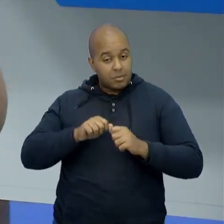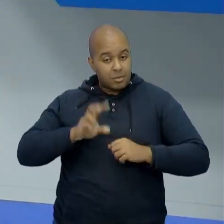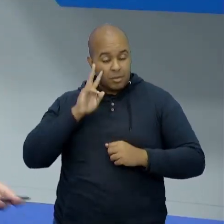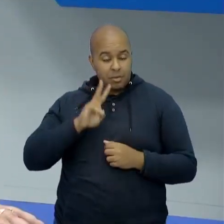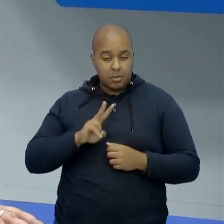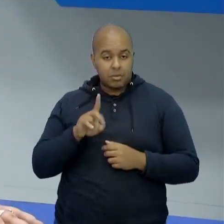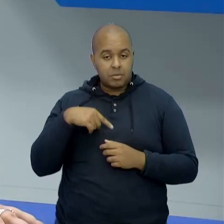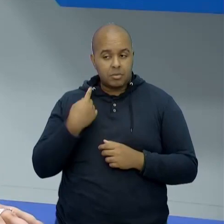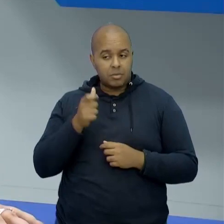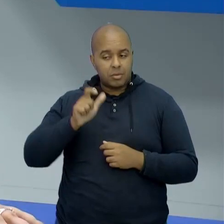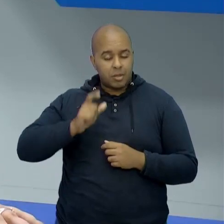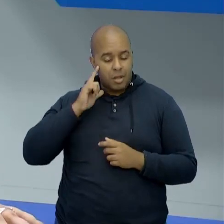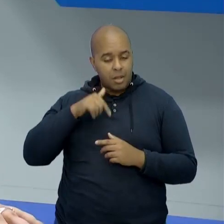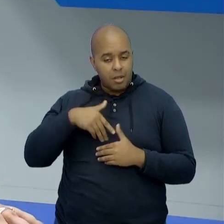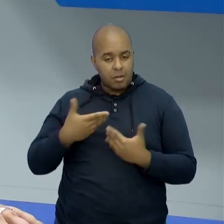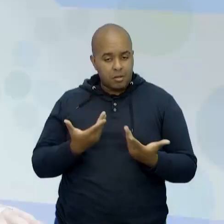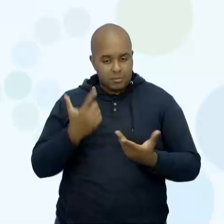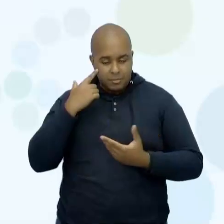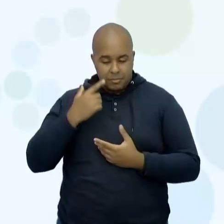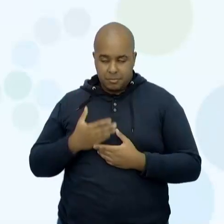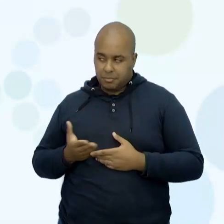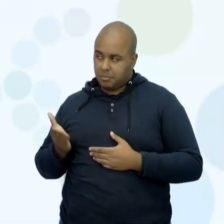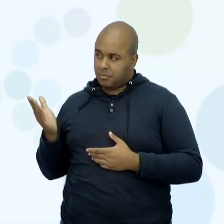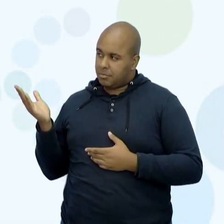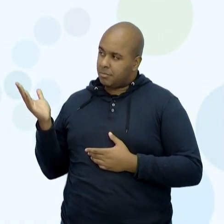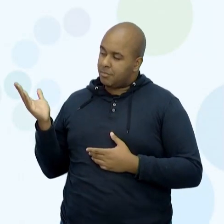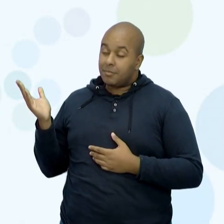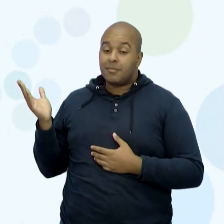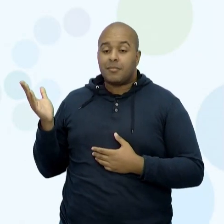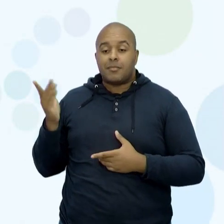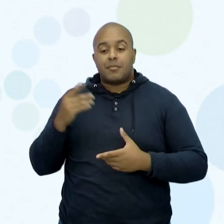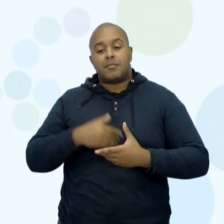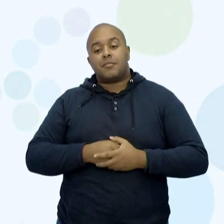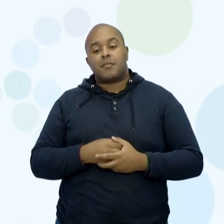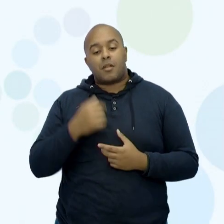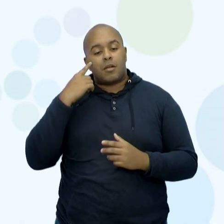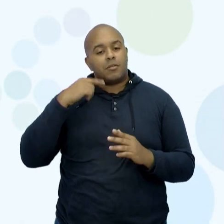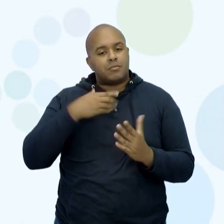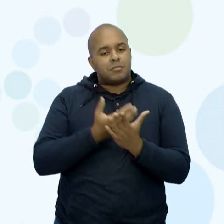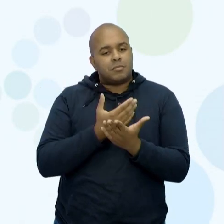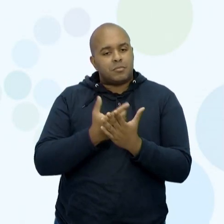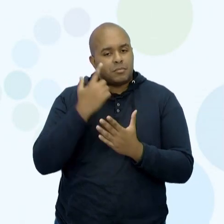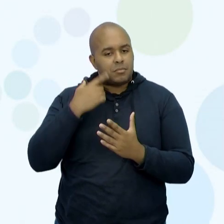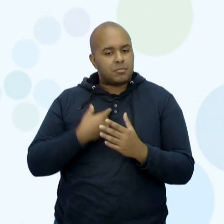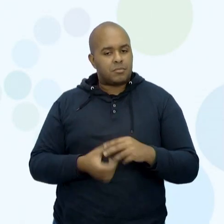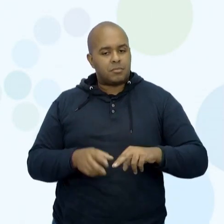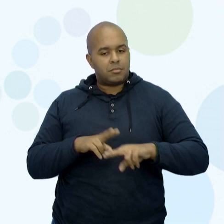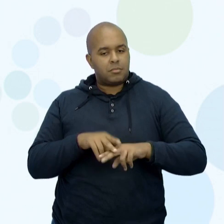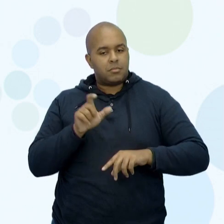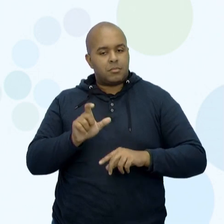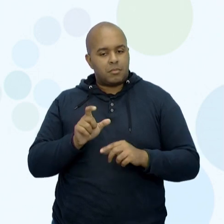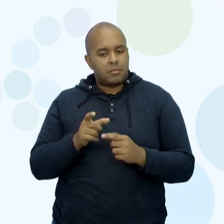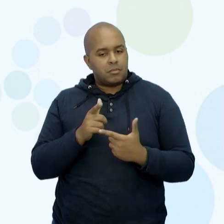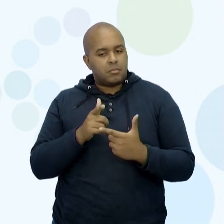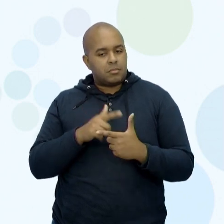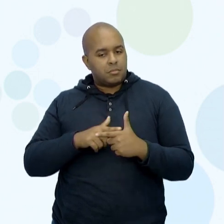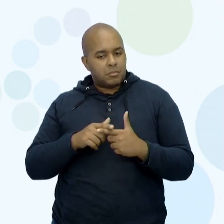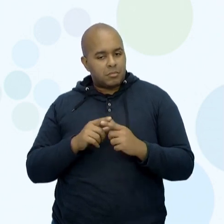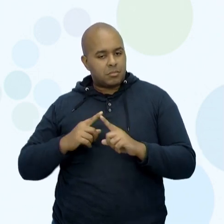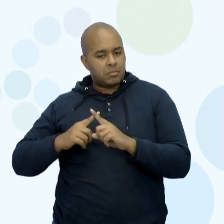quem somos nós e onde estamos. Então, vai aparecer aí na tela para vocês. Nosso aprofundamento é o hashtag Quem Divide